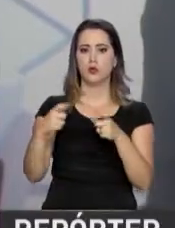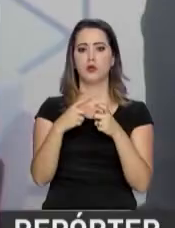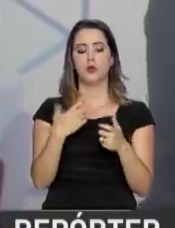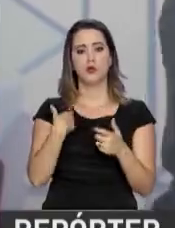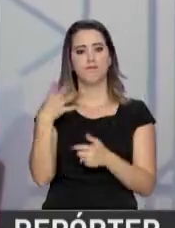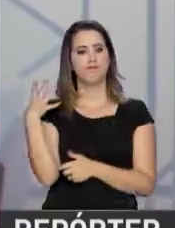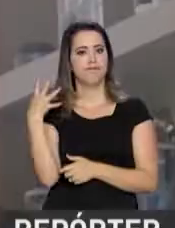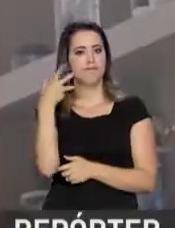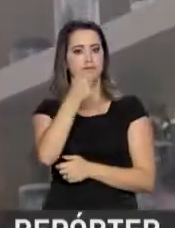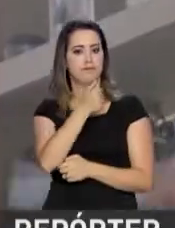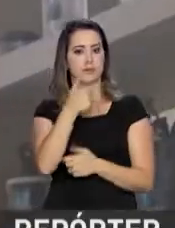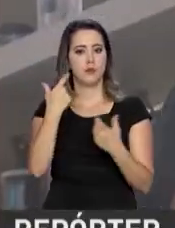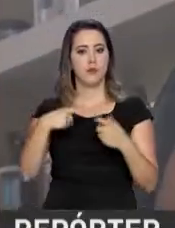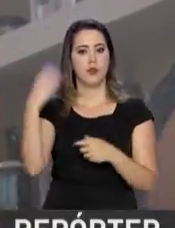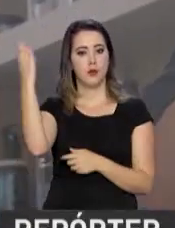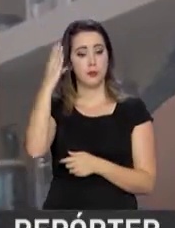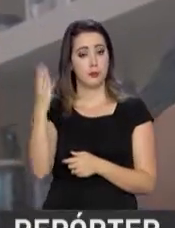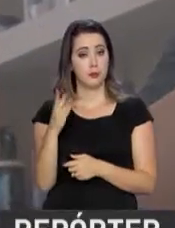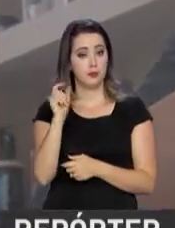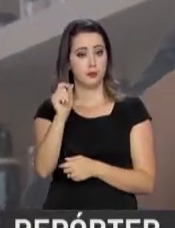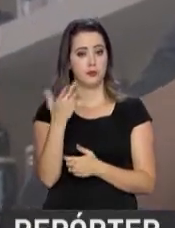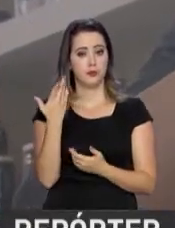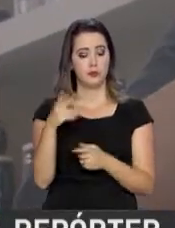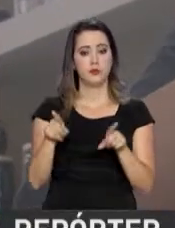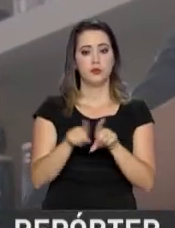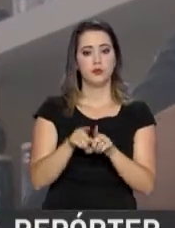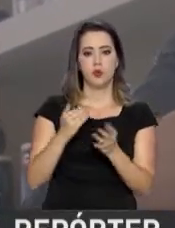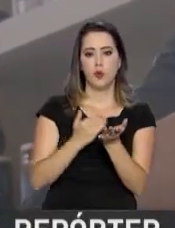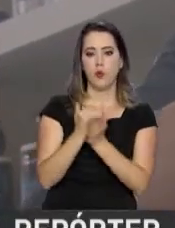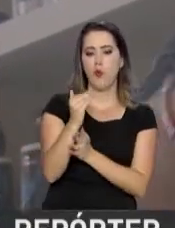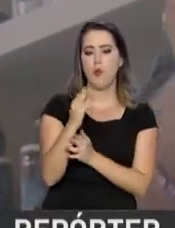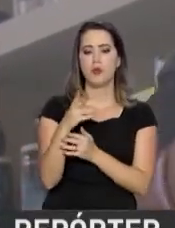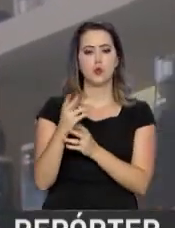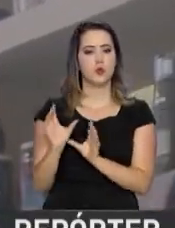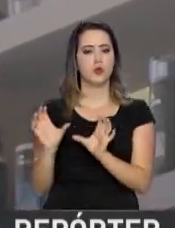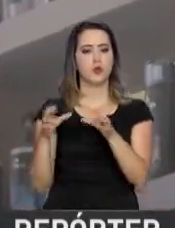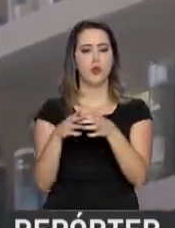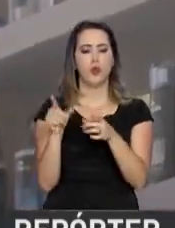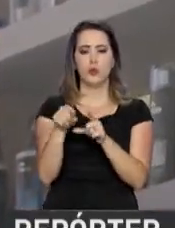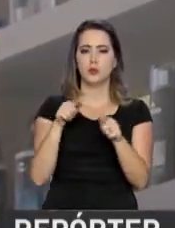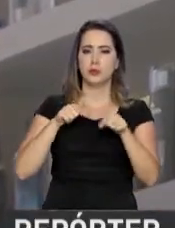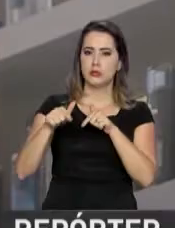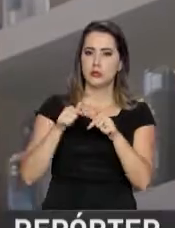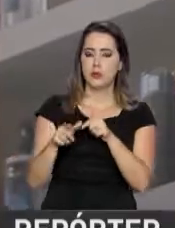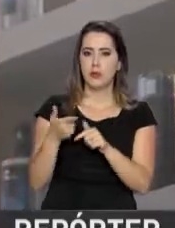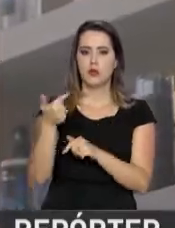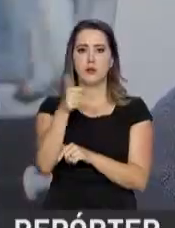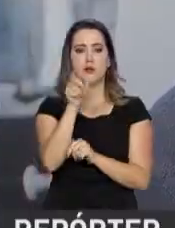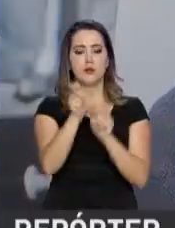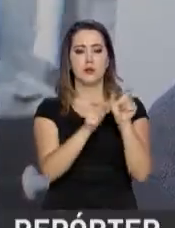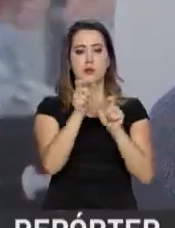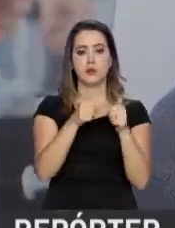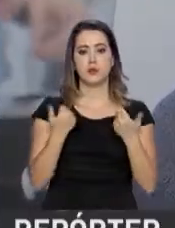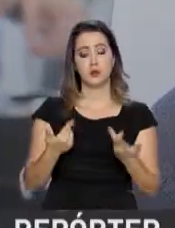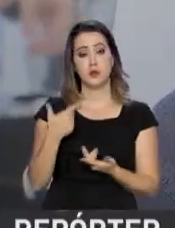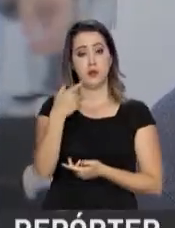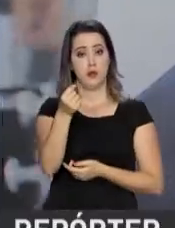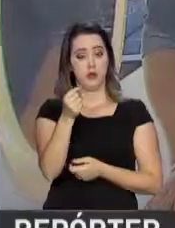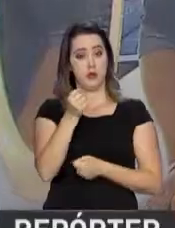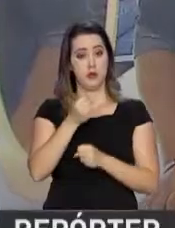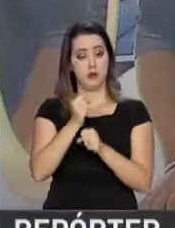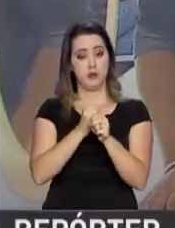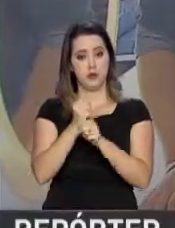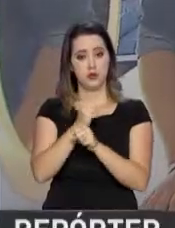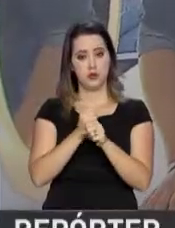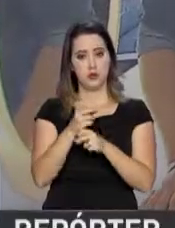de beleza na capital federal ele conta que começou como a maioria trabalhando para os outros aos 20 anos de carreira